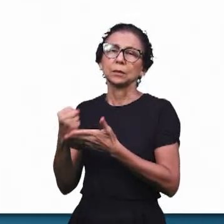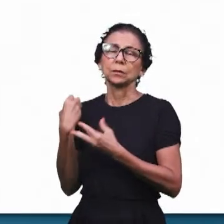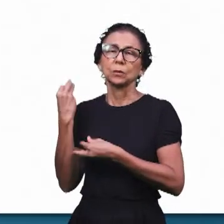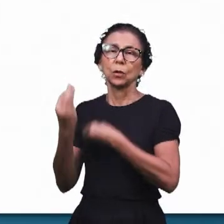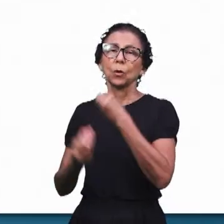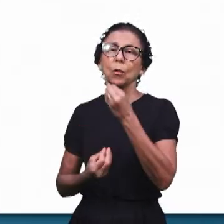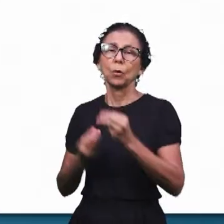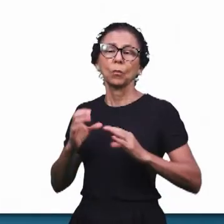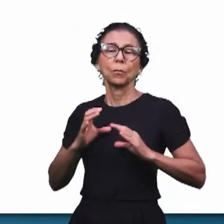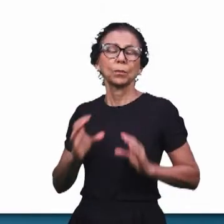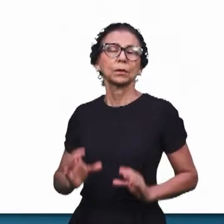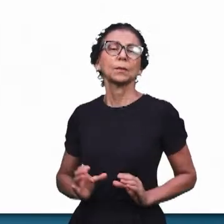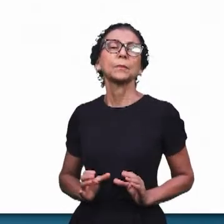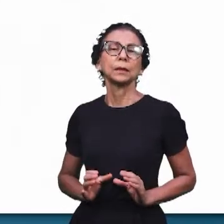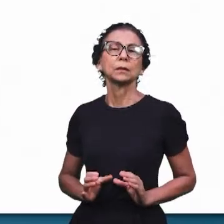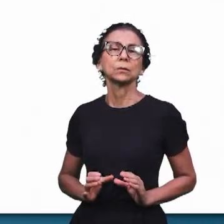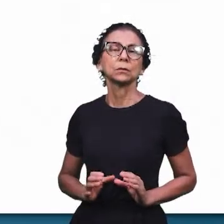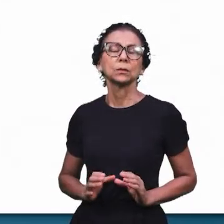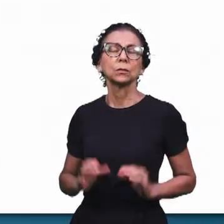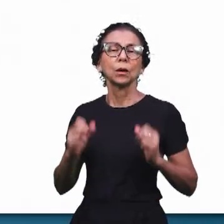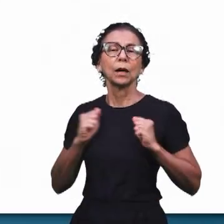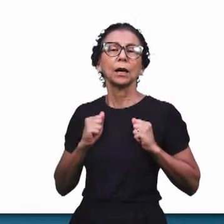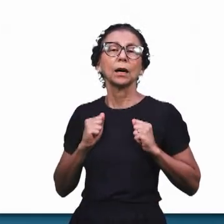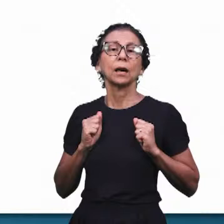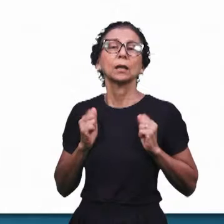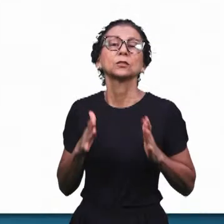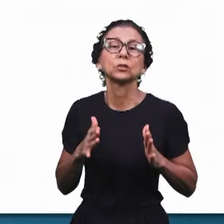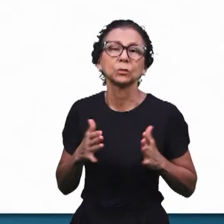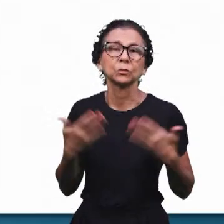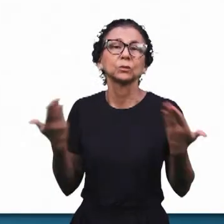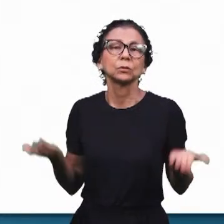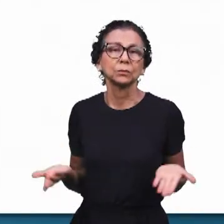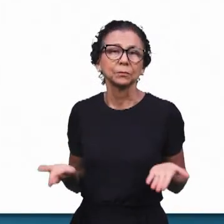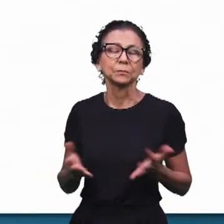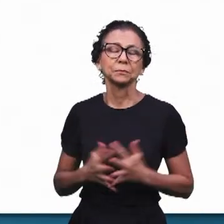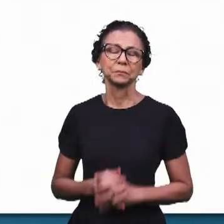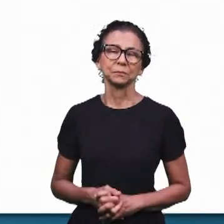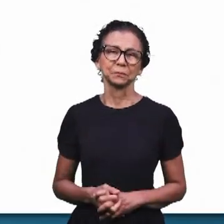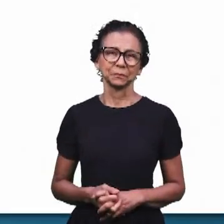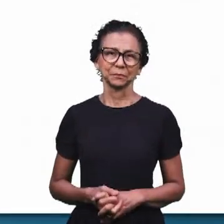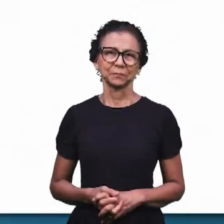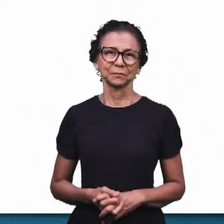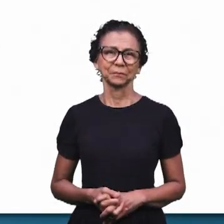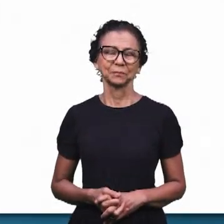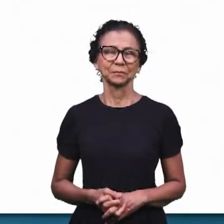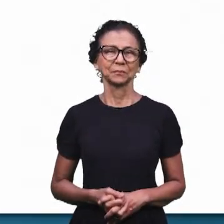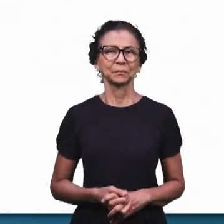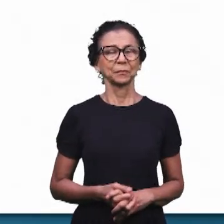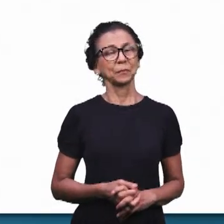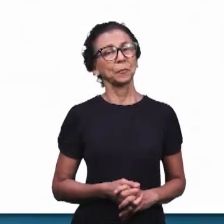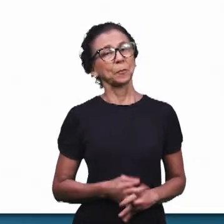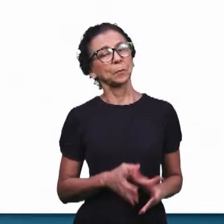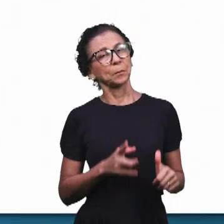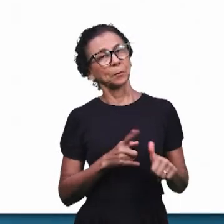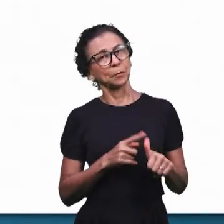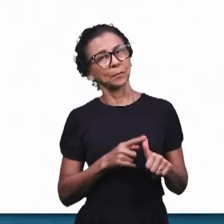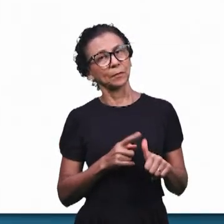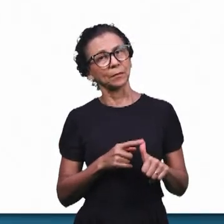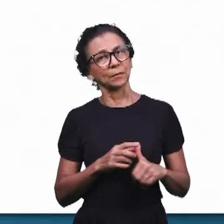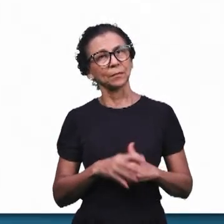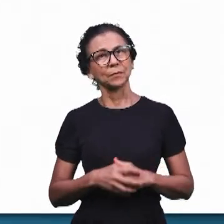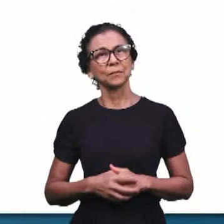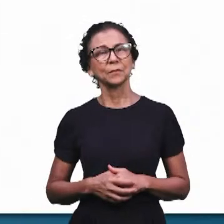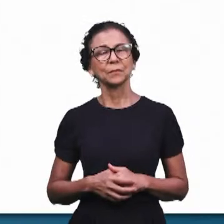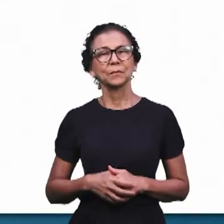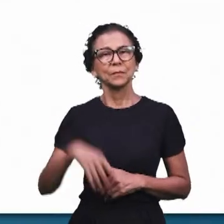estar agora, antes de chegar esse momento que nós estamos prestes a viver. Vamos então agora a essa resposta. Primeiramente, nós vamos